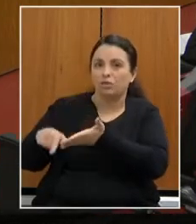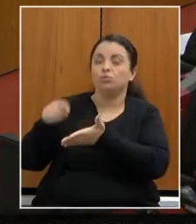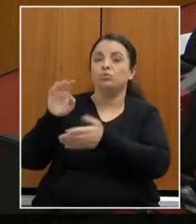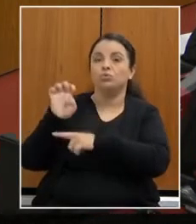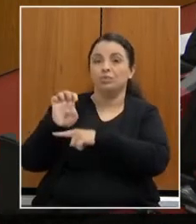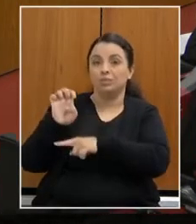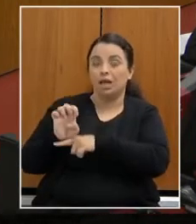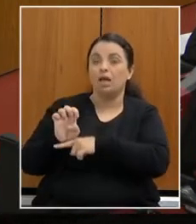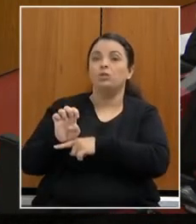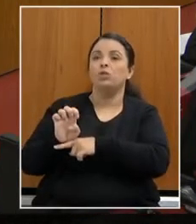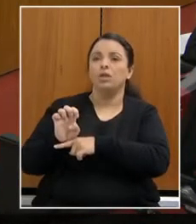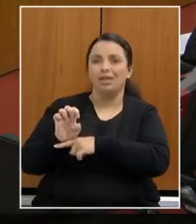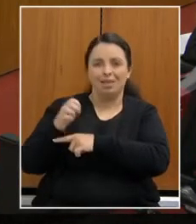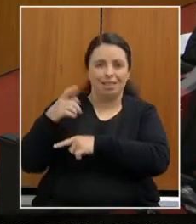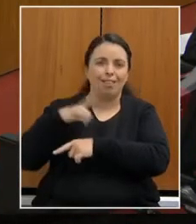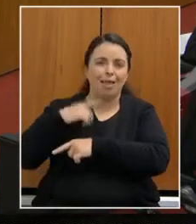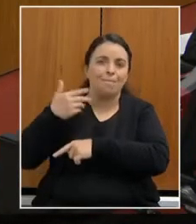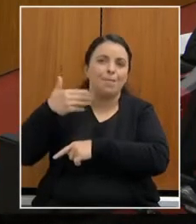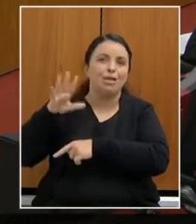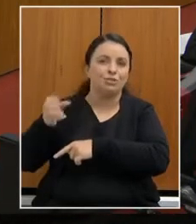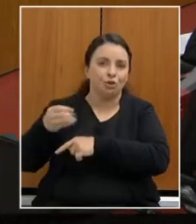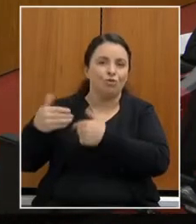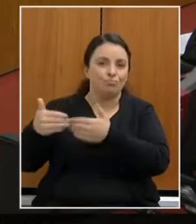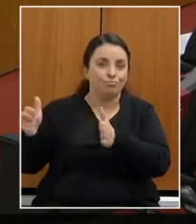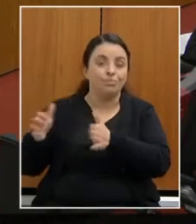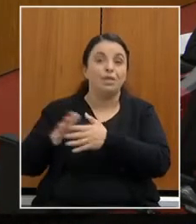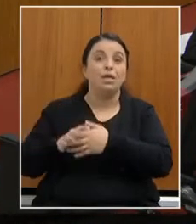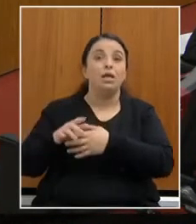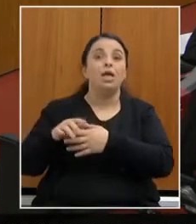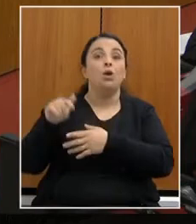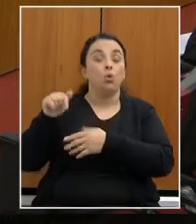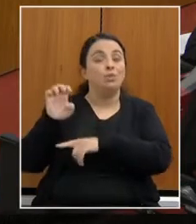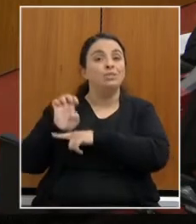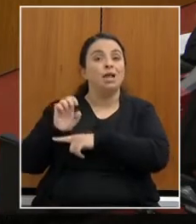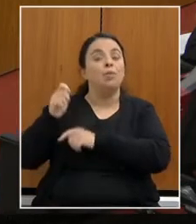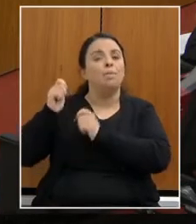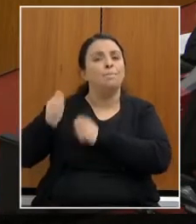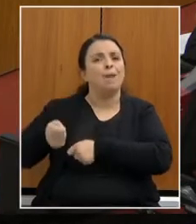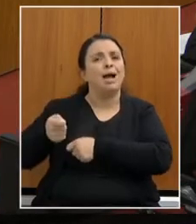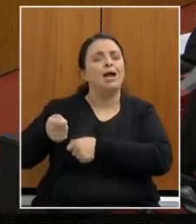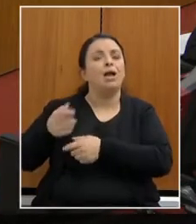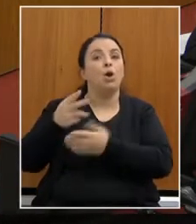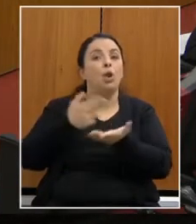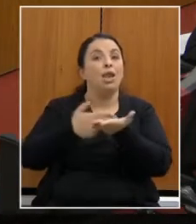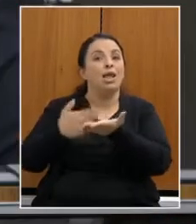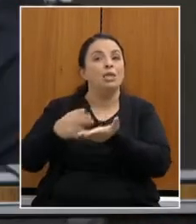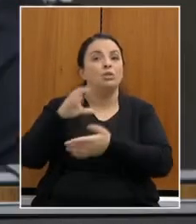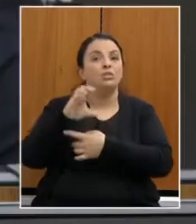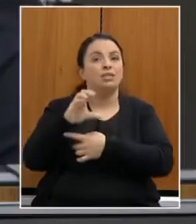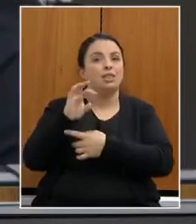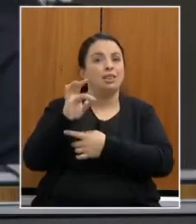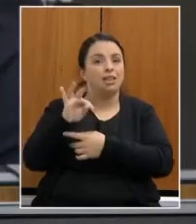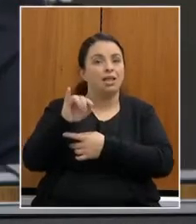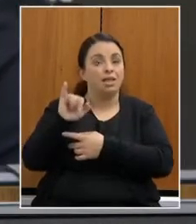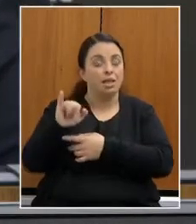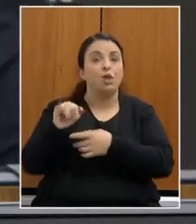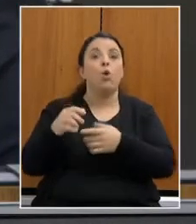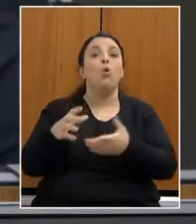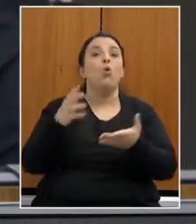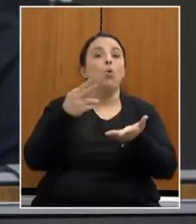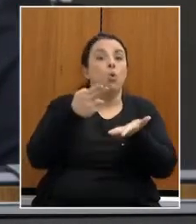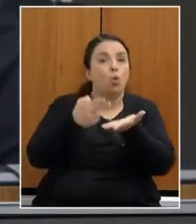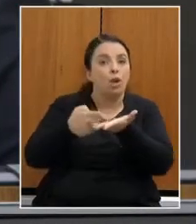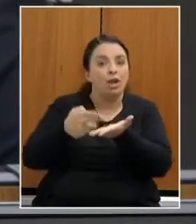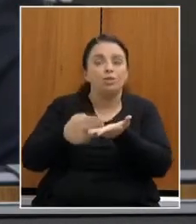expandindo a gente paga tanto o leito de CTI, o leito de suporte ventilatório e o leito clínico e